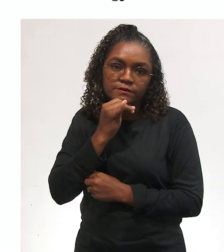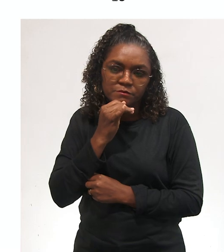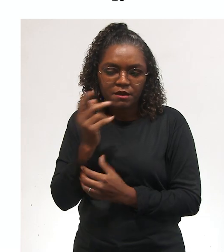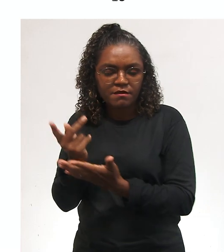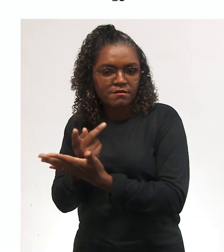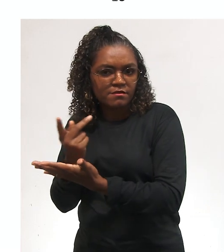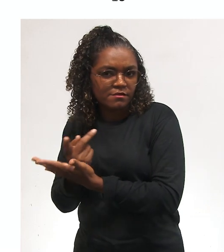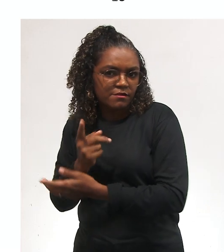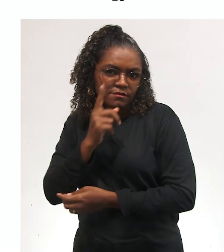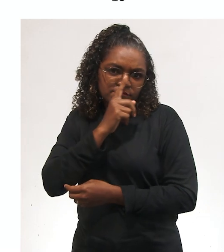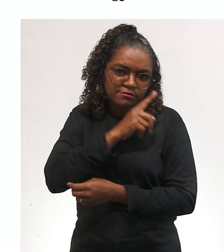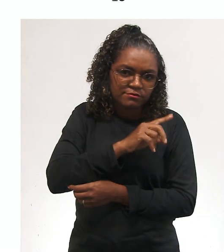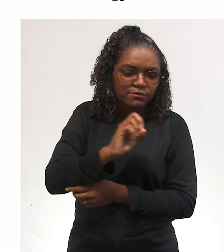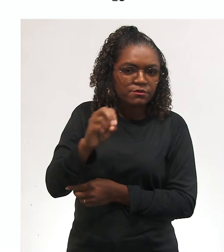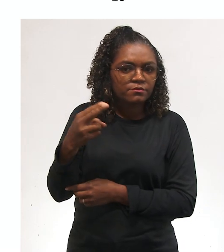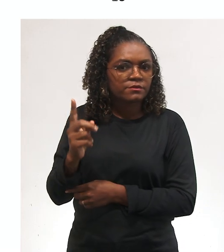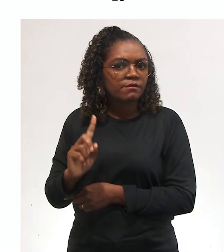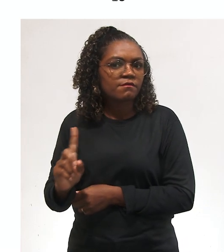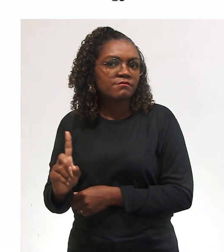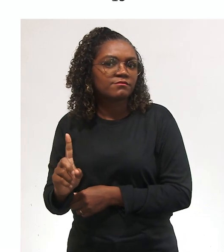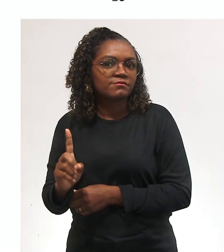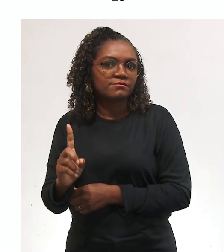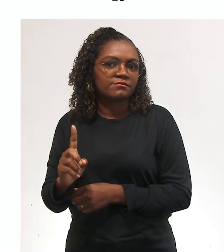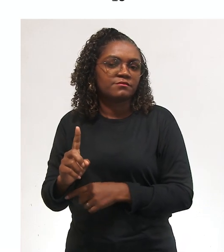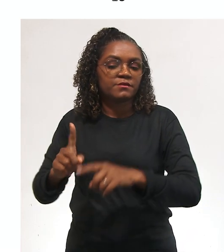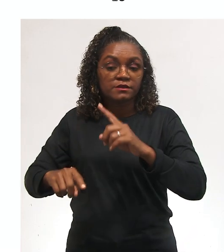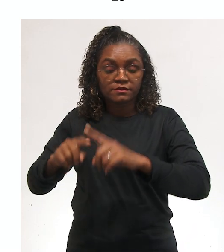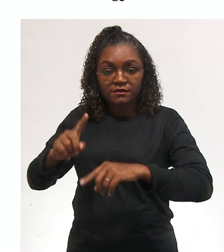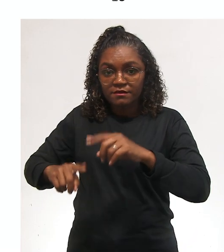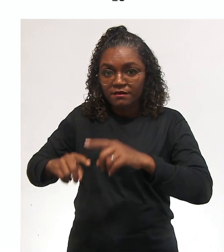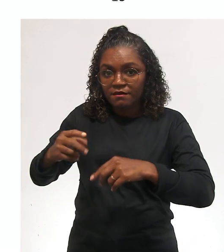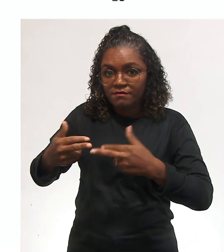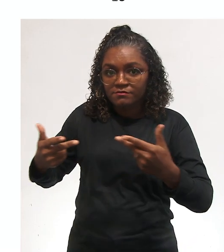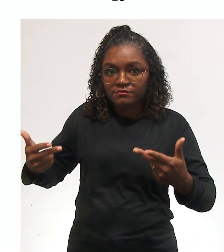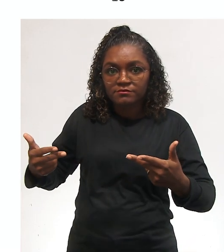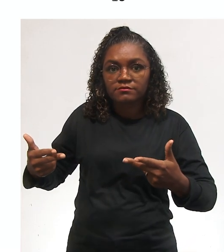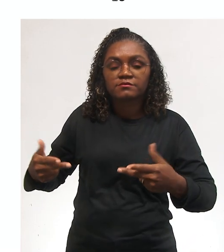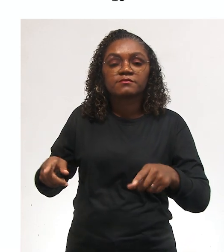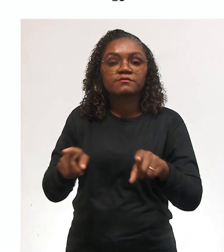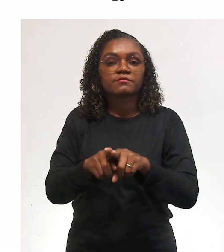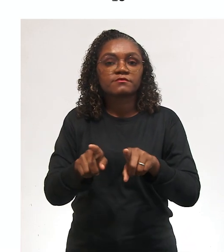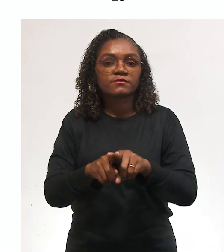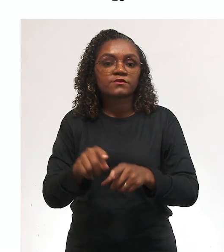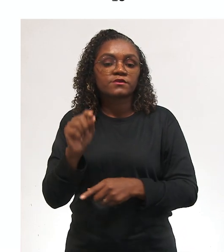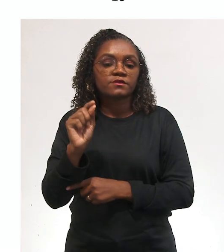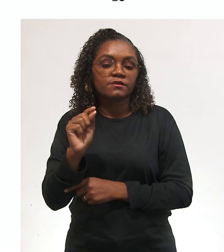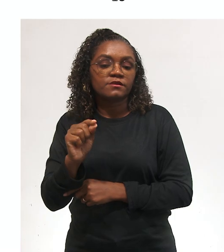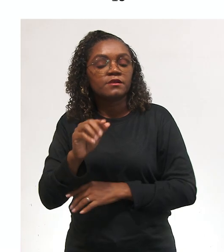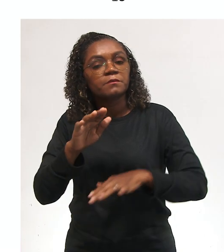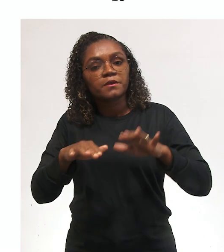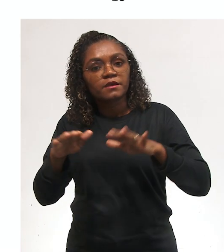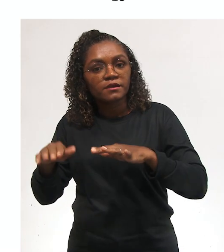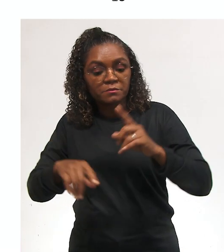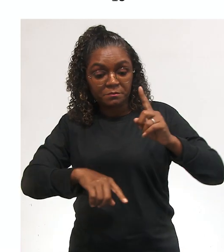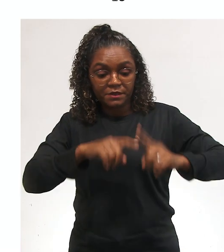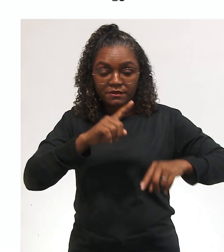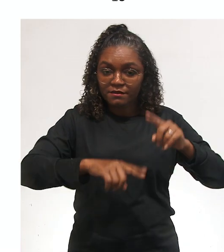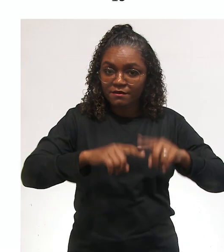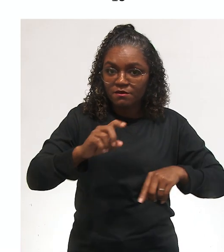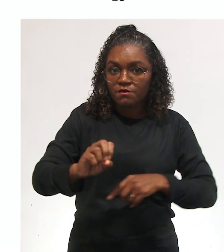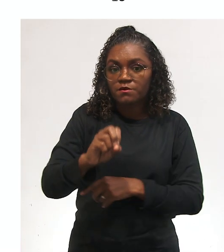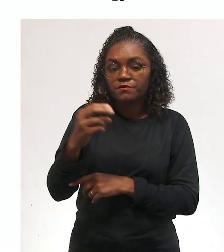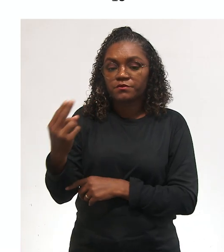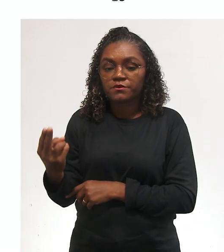tirando, talvez estejam erradas de um determinado matéria-prima ou insumo. Pode ser também que seja